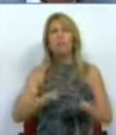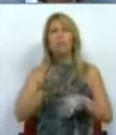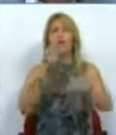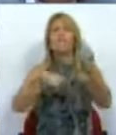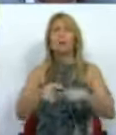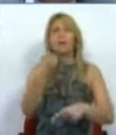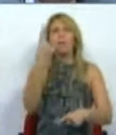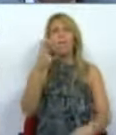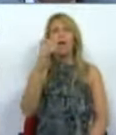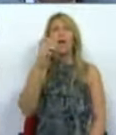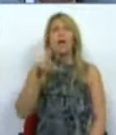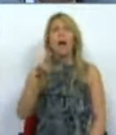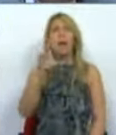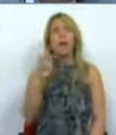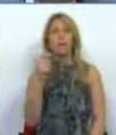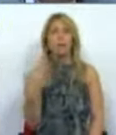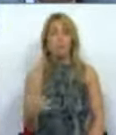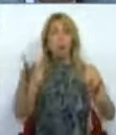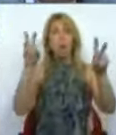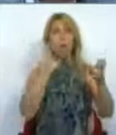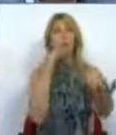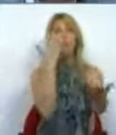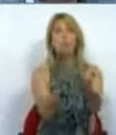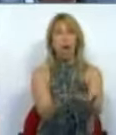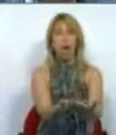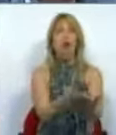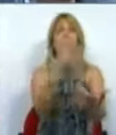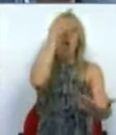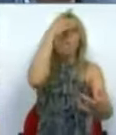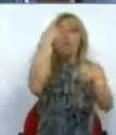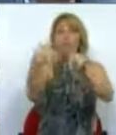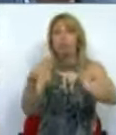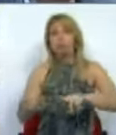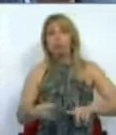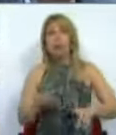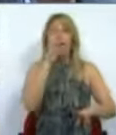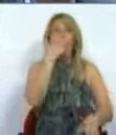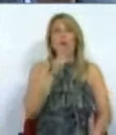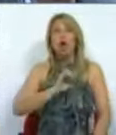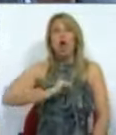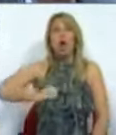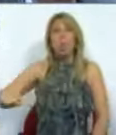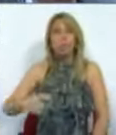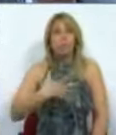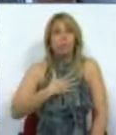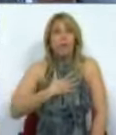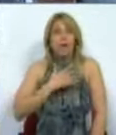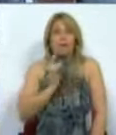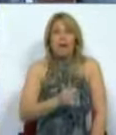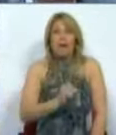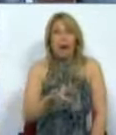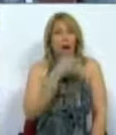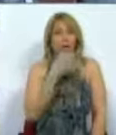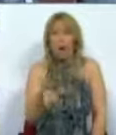O tema suscita opiniões diversas, parece apaixonar a oposição, que continuadamente vaticina as